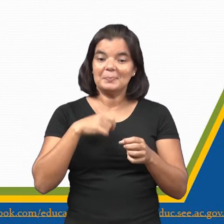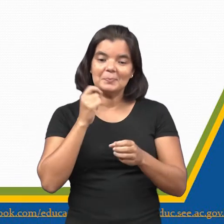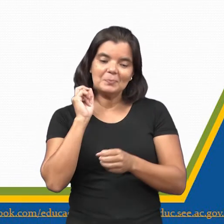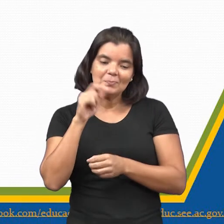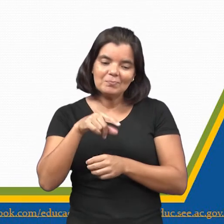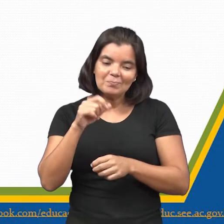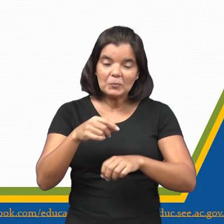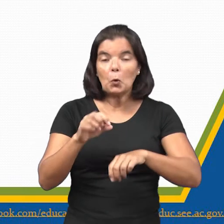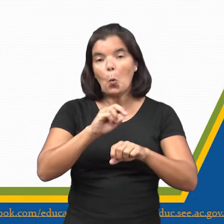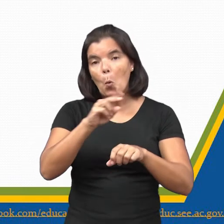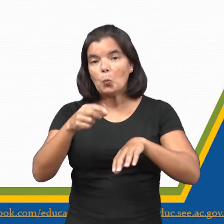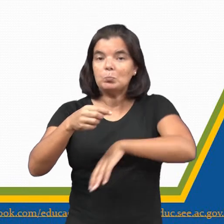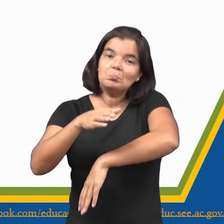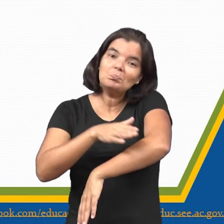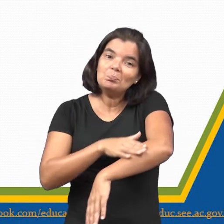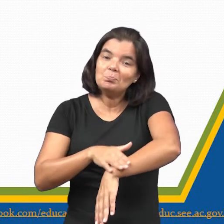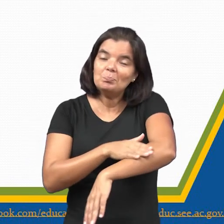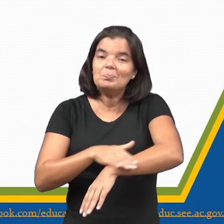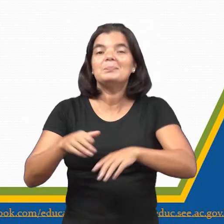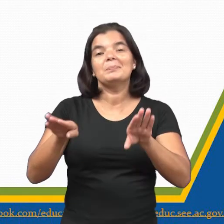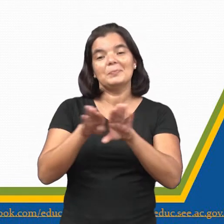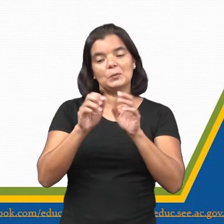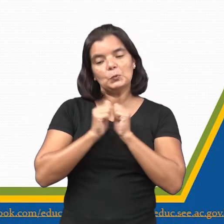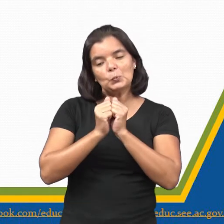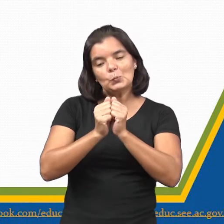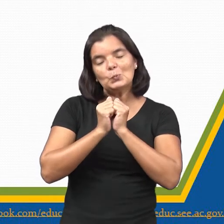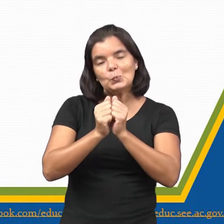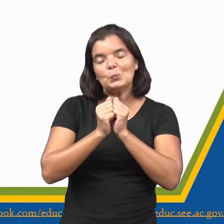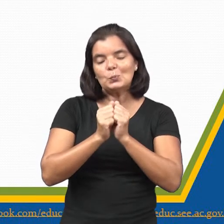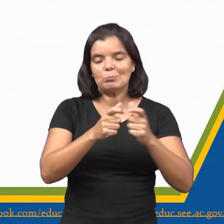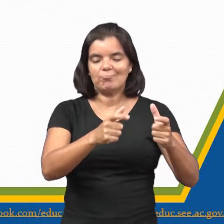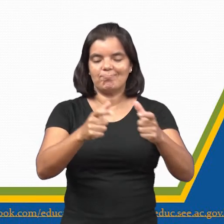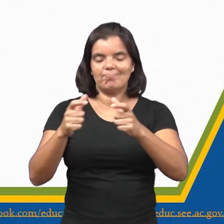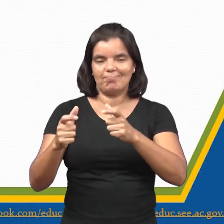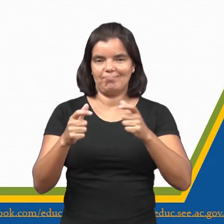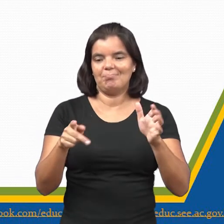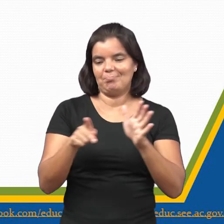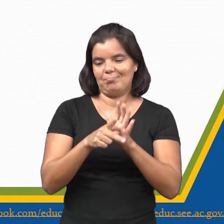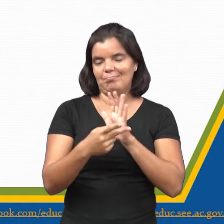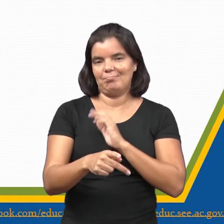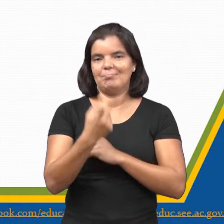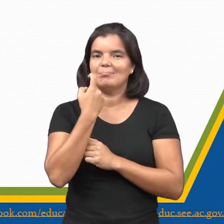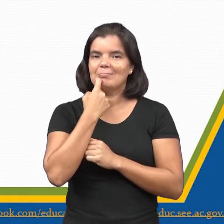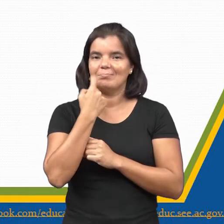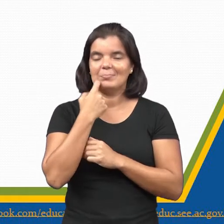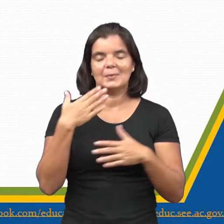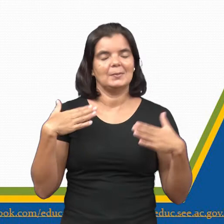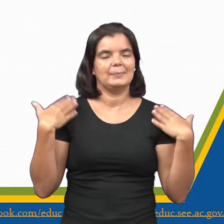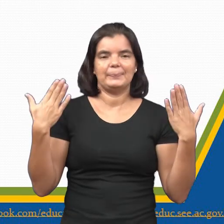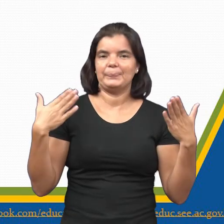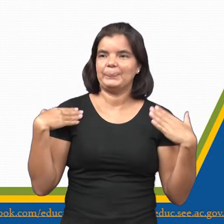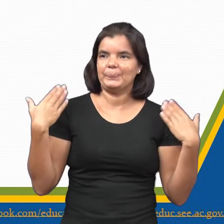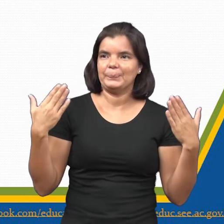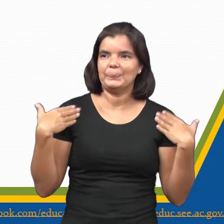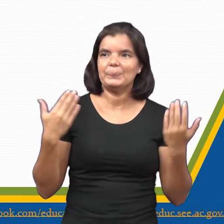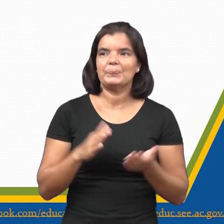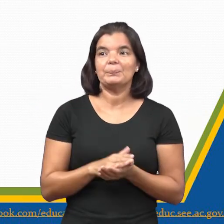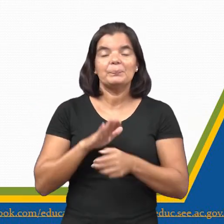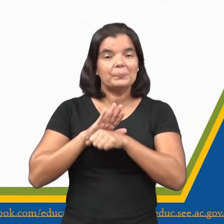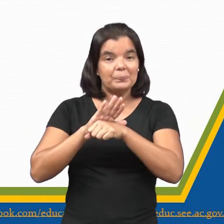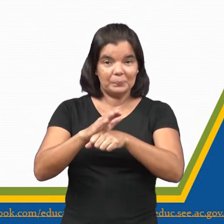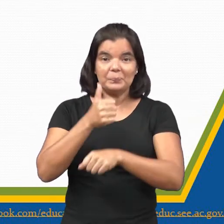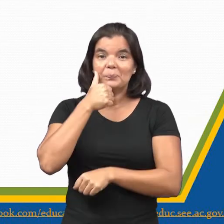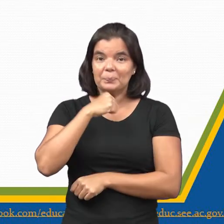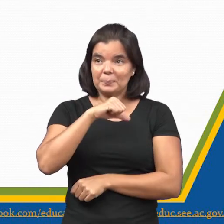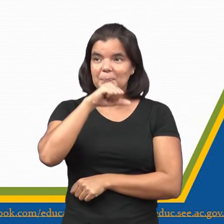nossas pernas, dividindo gentilmente conosco um espaço que era deles. Quanta alegria! Ajudar